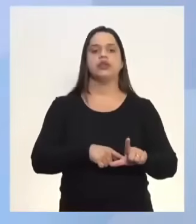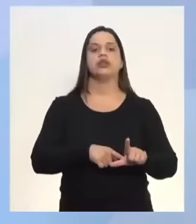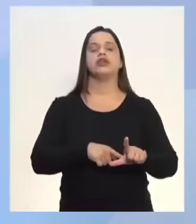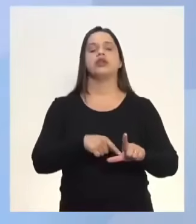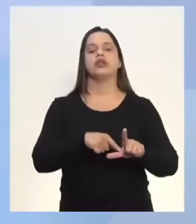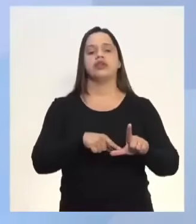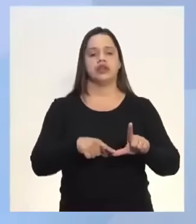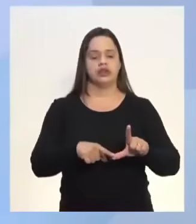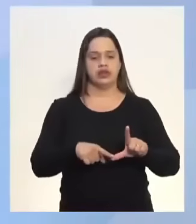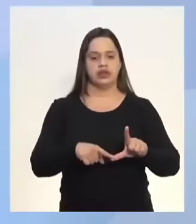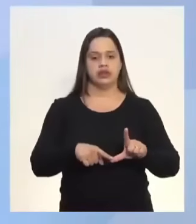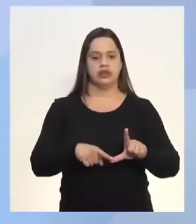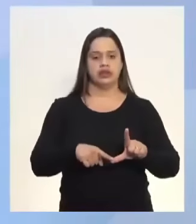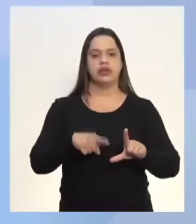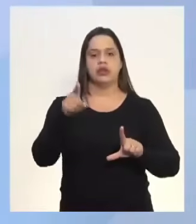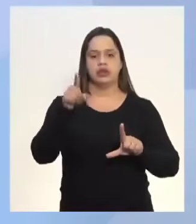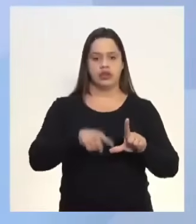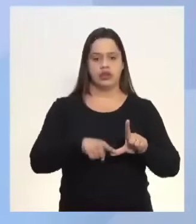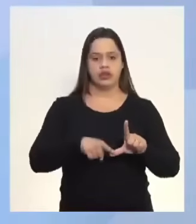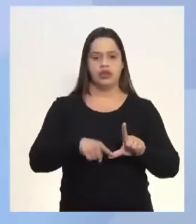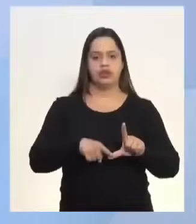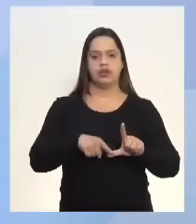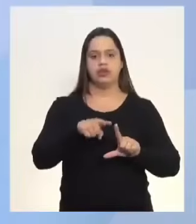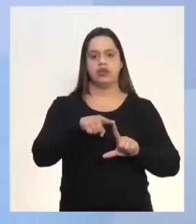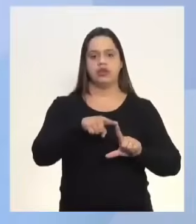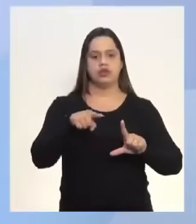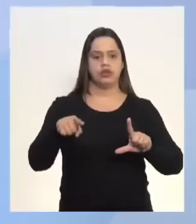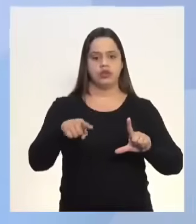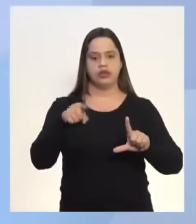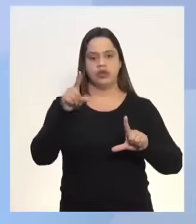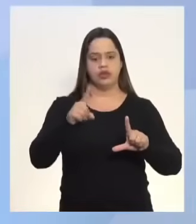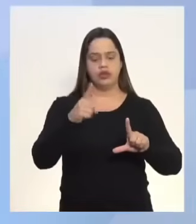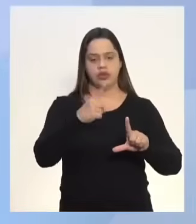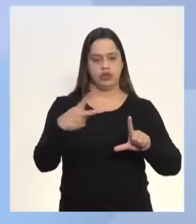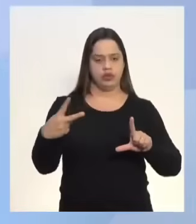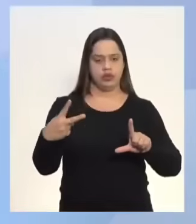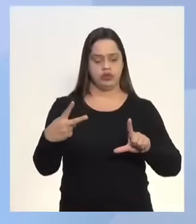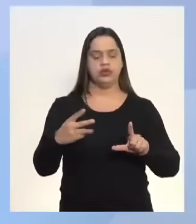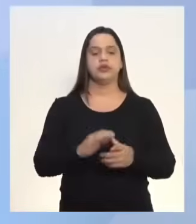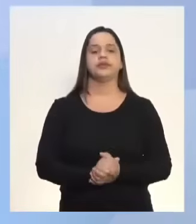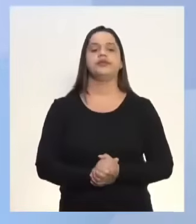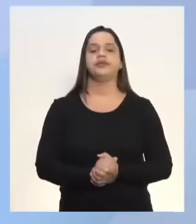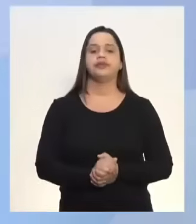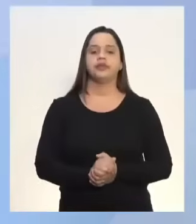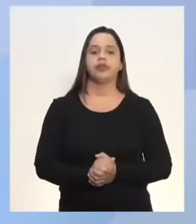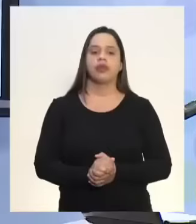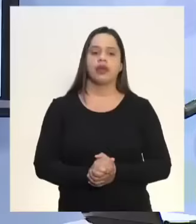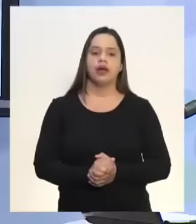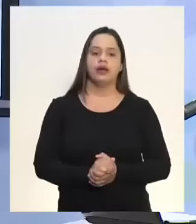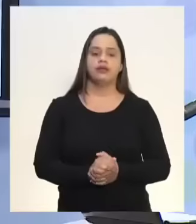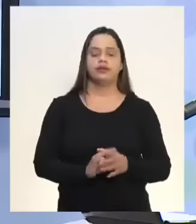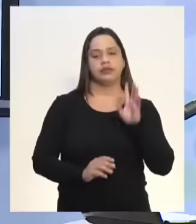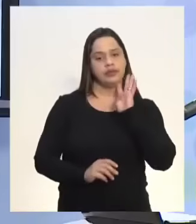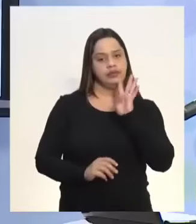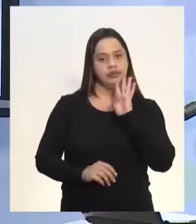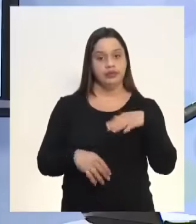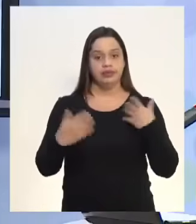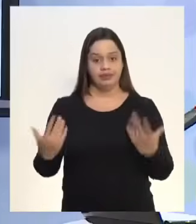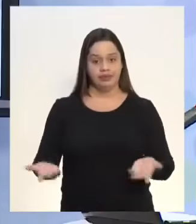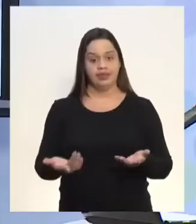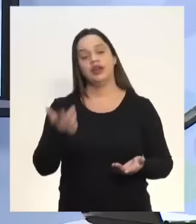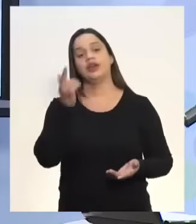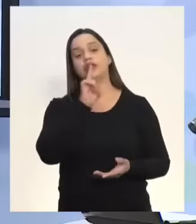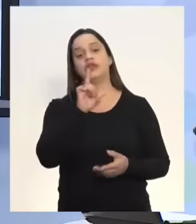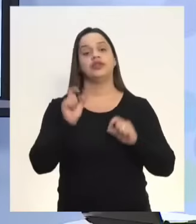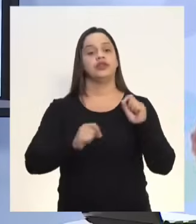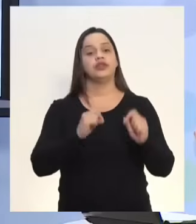10, 11 e eu fecho o dado aqui, 12. 12. Legal, né? Sim. Então eu consigo aqui